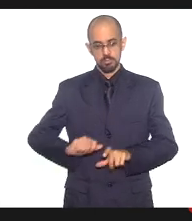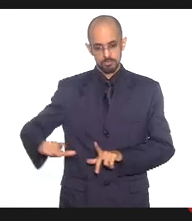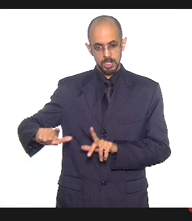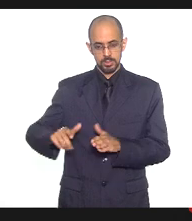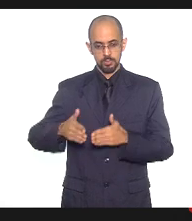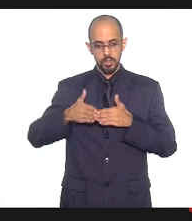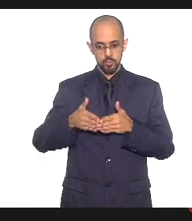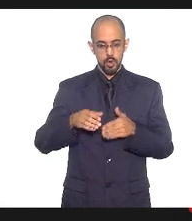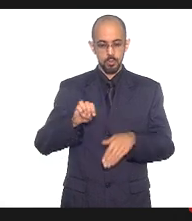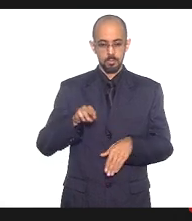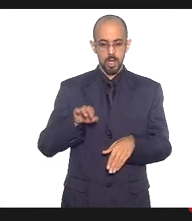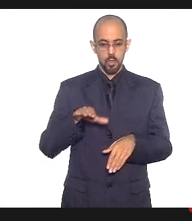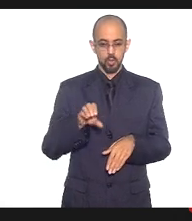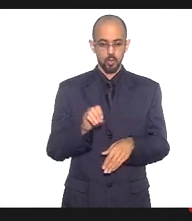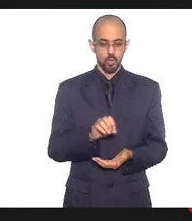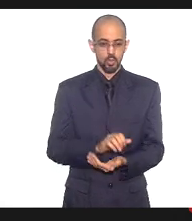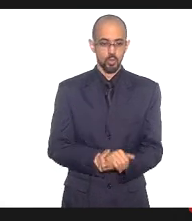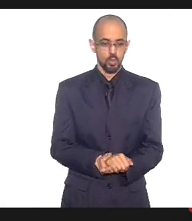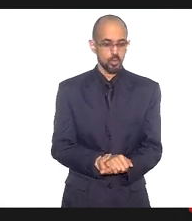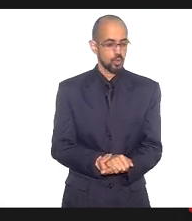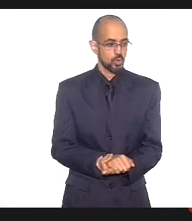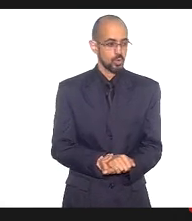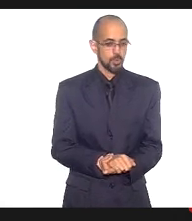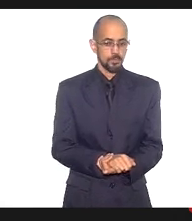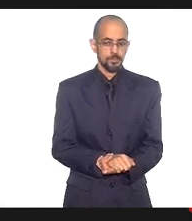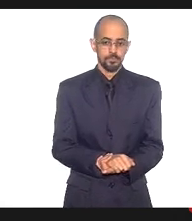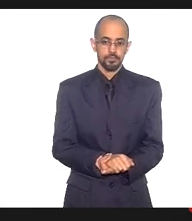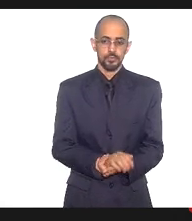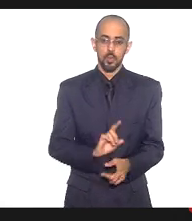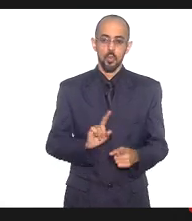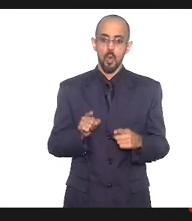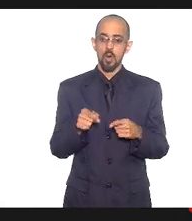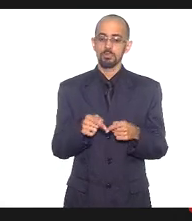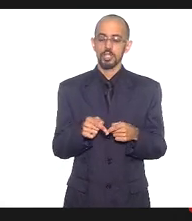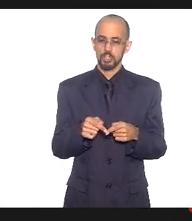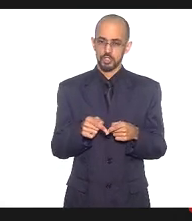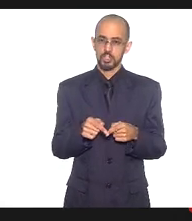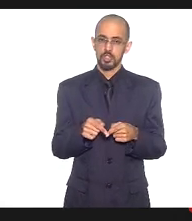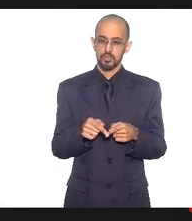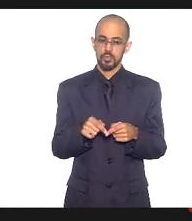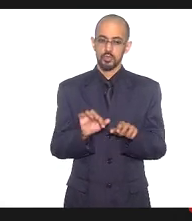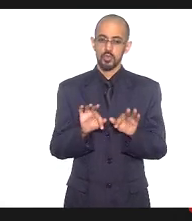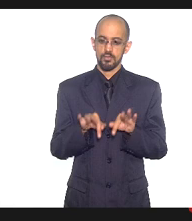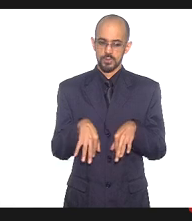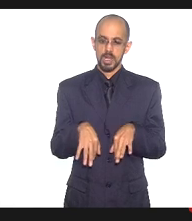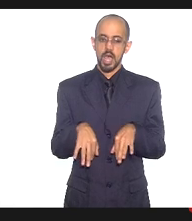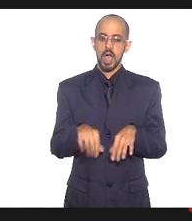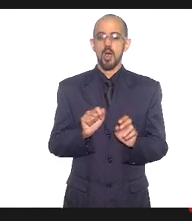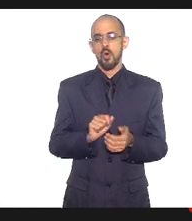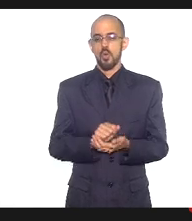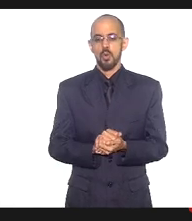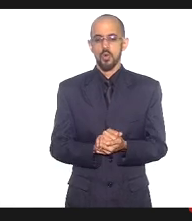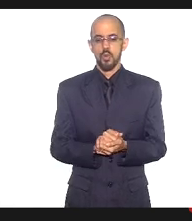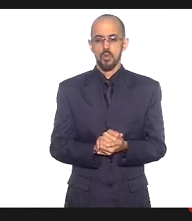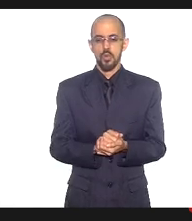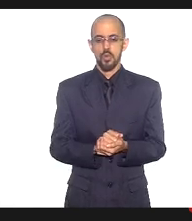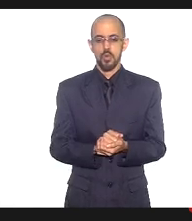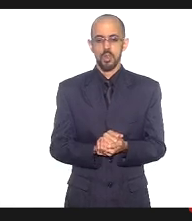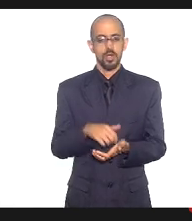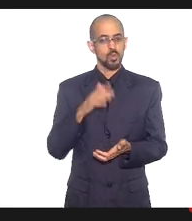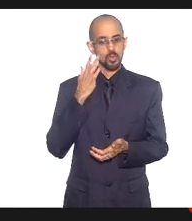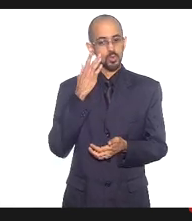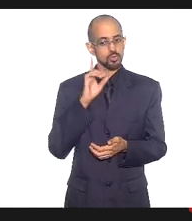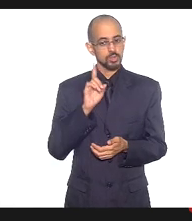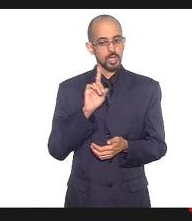slide, cujo objetivo no final do dia desse segundo slide Não sei se já apareceu para vocês, para mim ainda